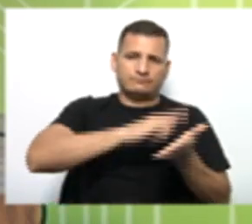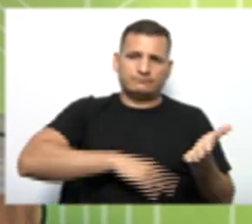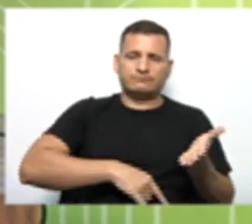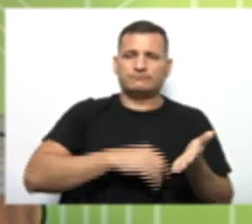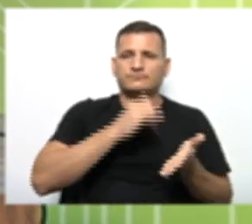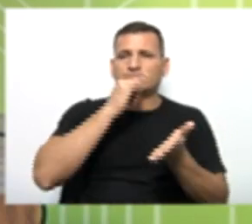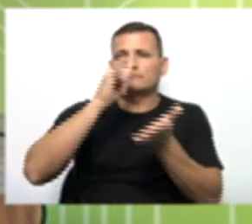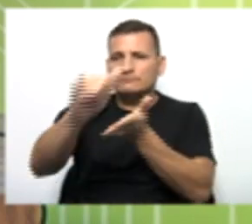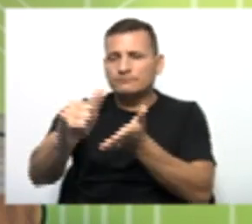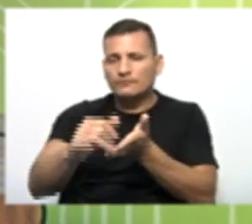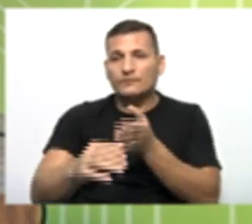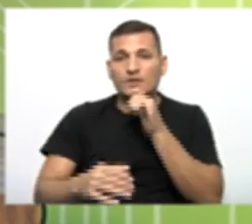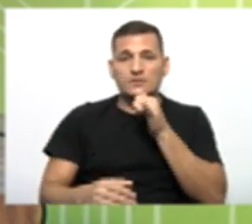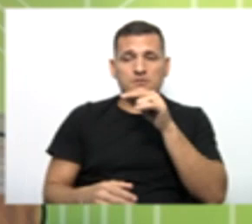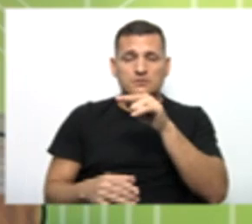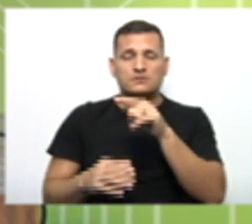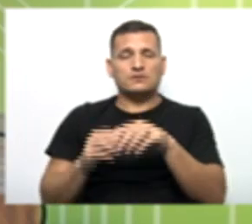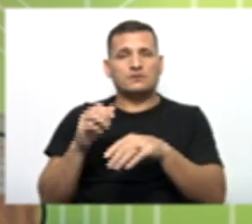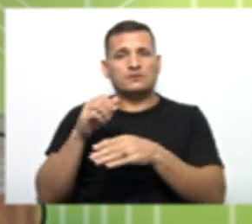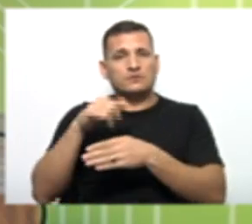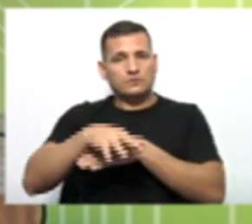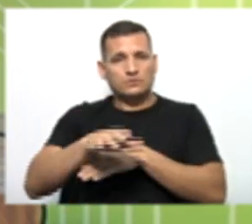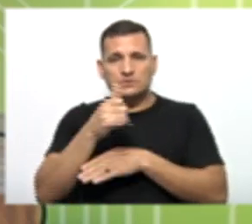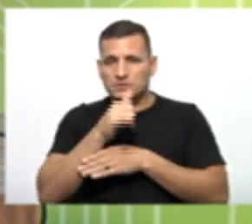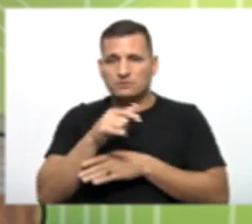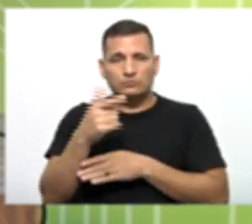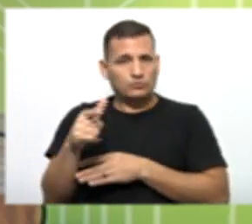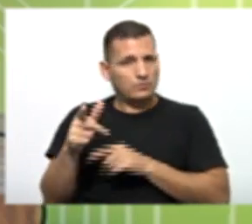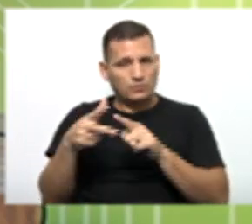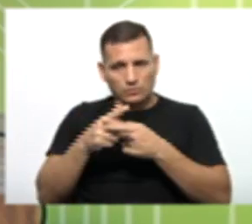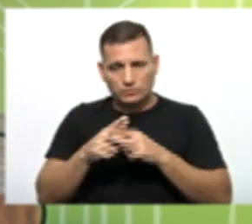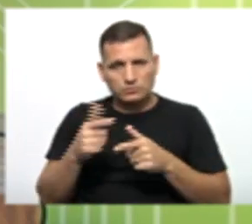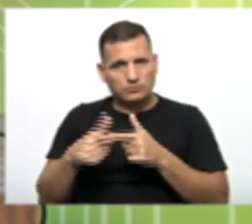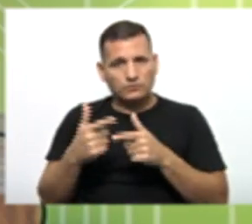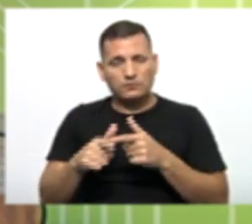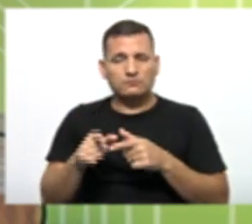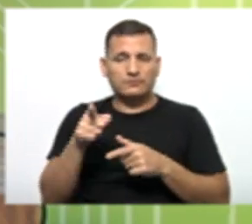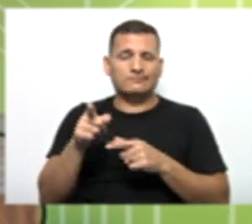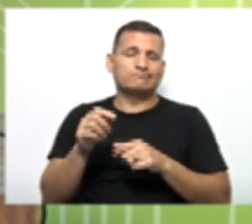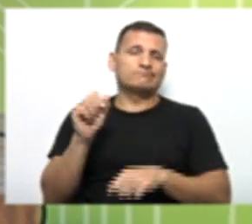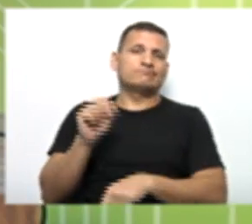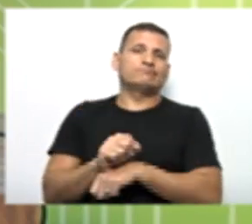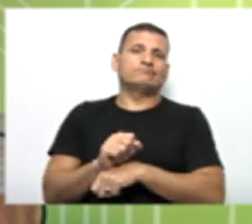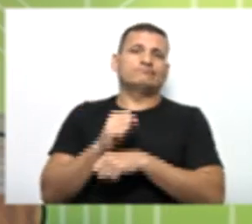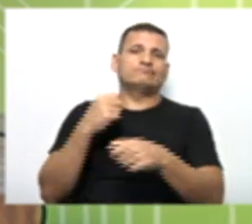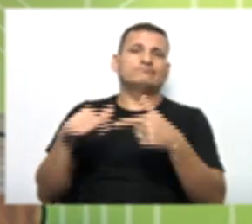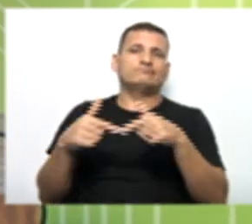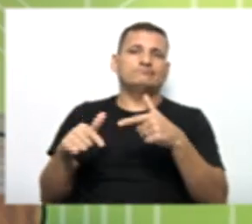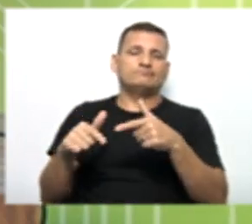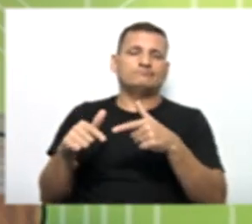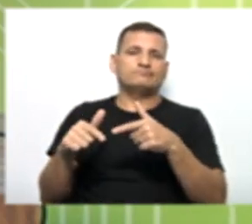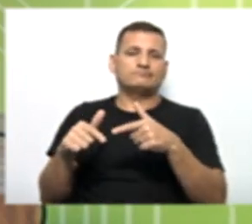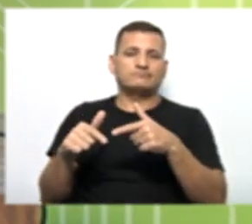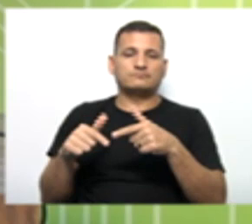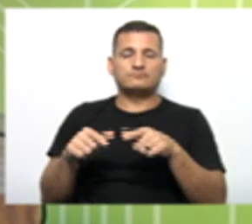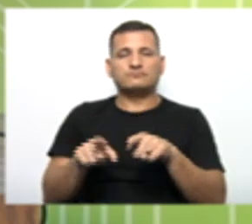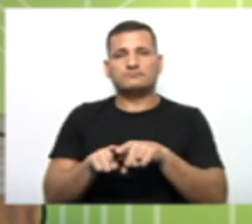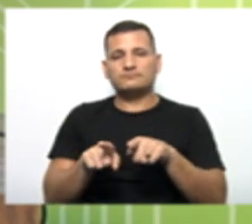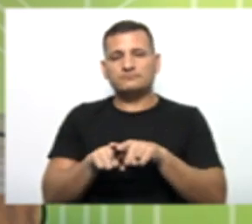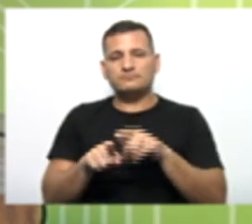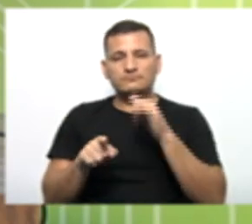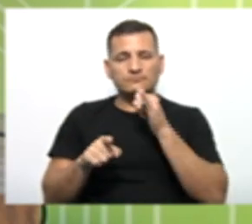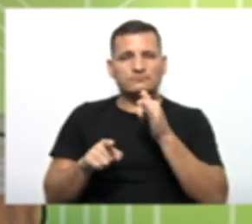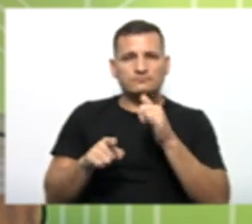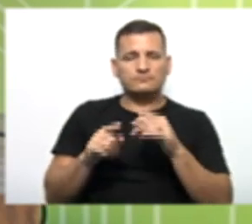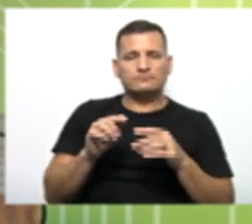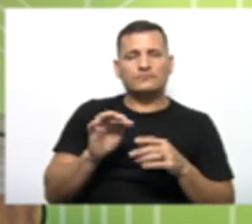ser inclusive proibida de continuar operando, ou seja, vai ter que parar as suas atividades. Assim como também, se daqui a algum